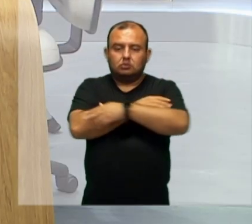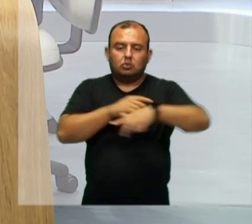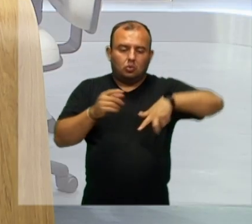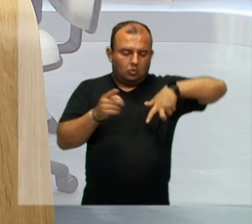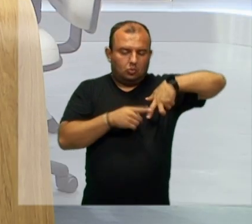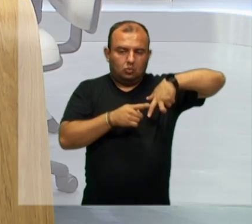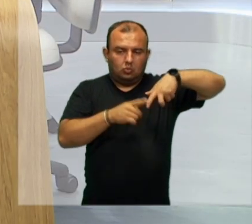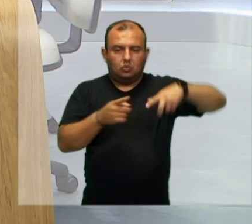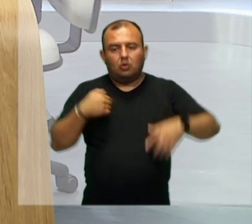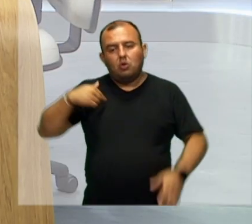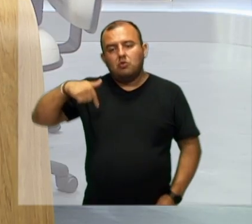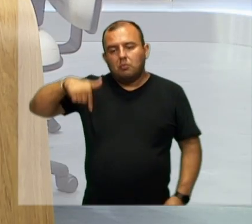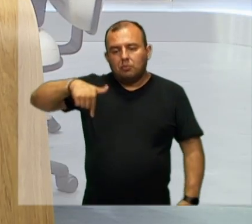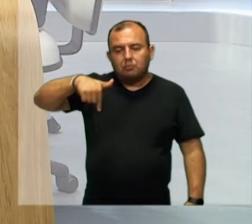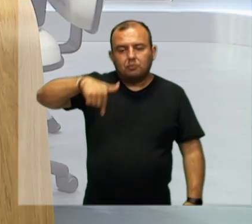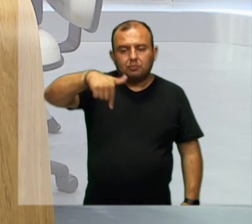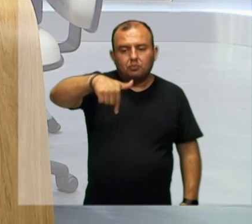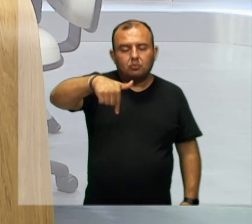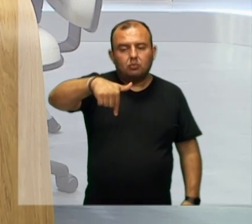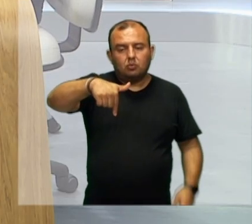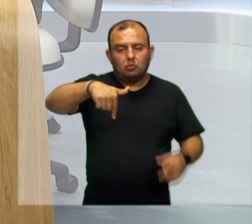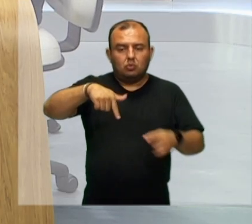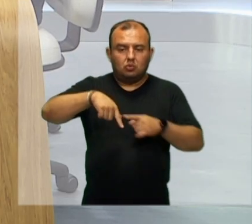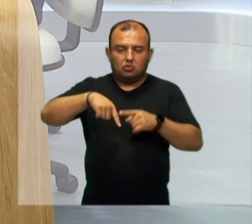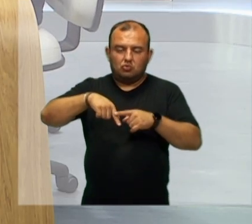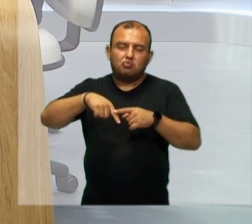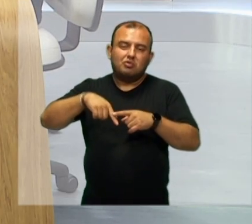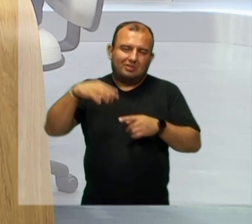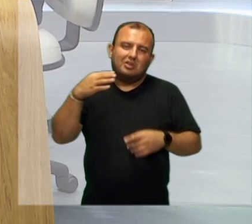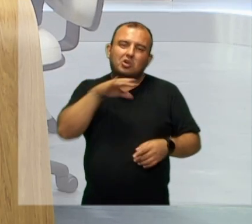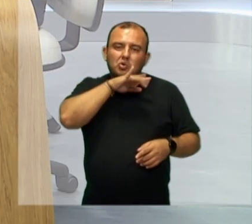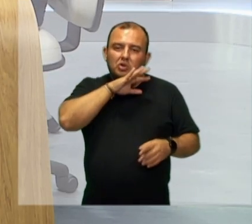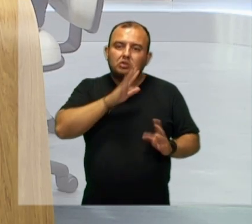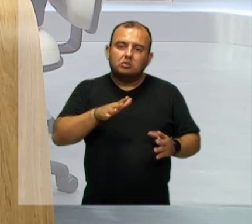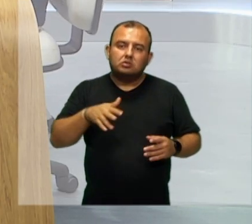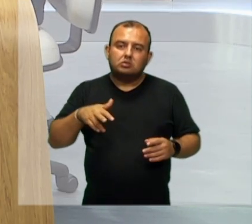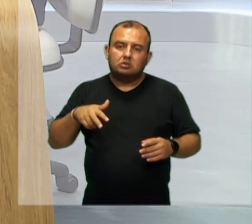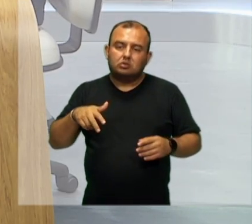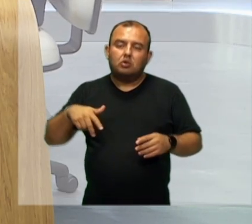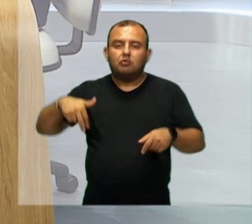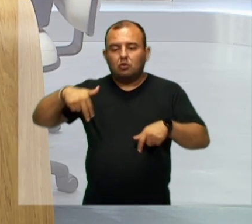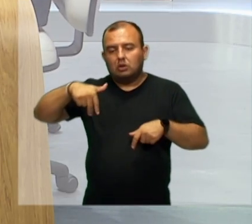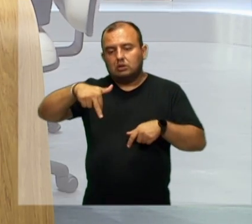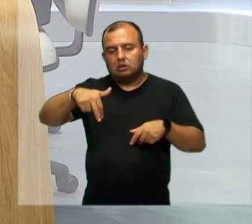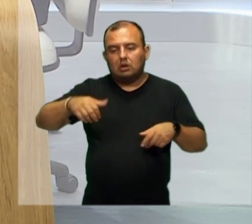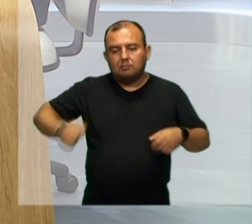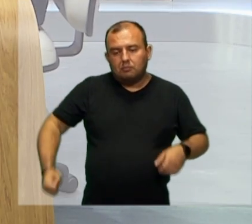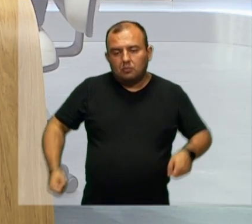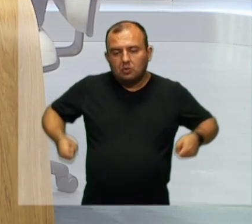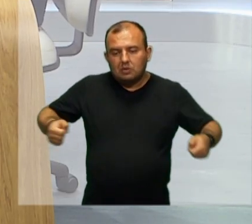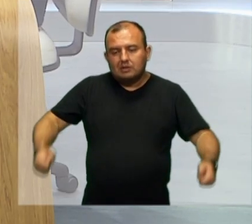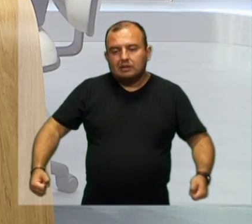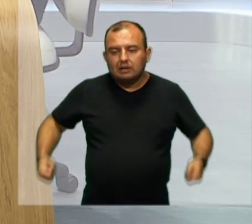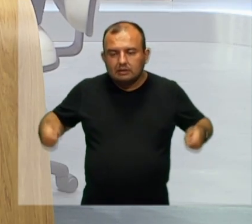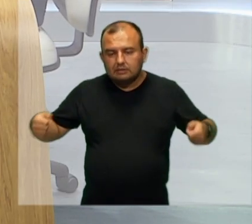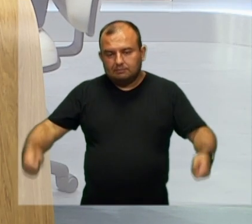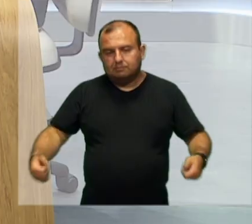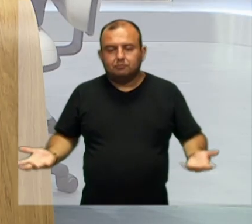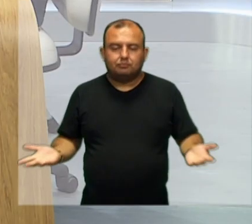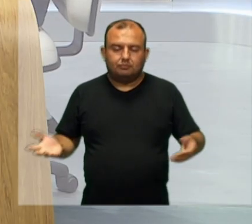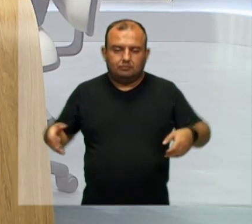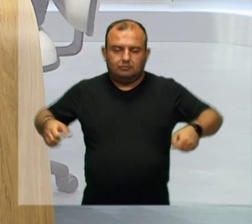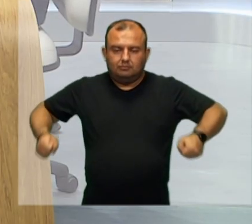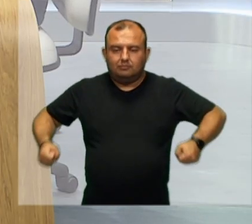vou pulando com uma perna só, com o joelho que já está meio estourado, ou eu vou andando com as mãos, com os braços, e